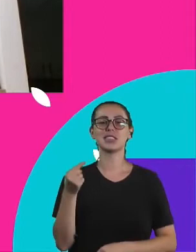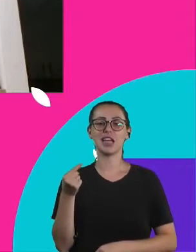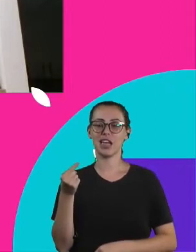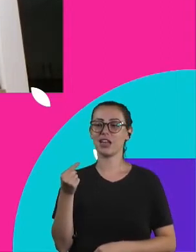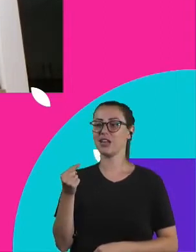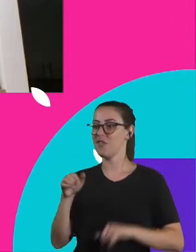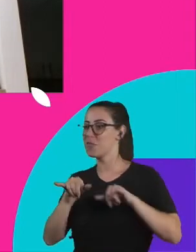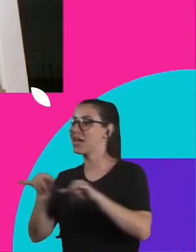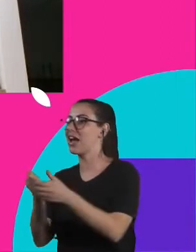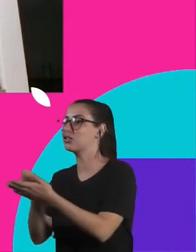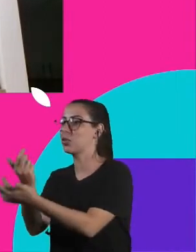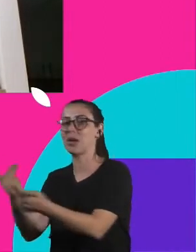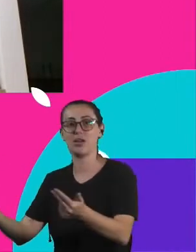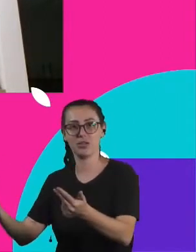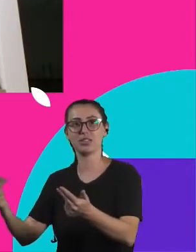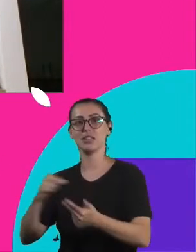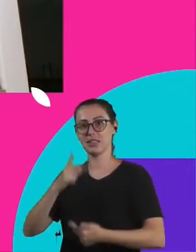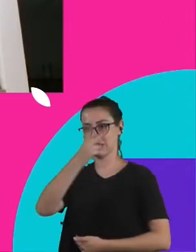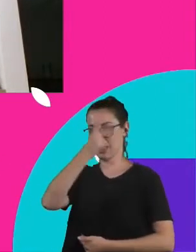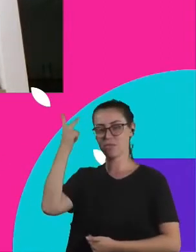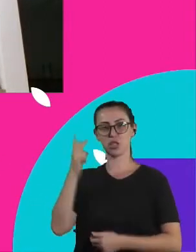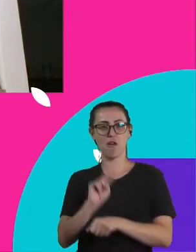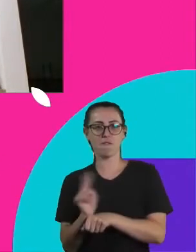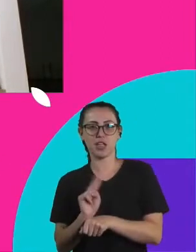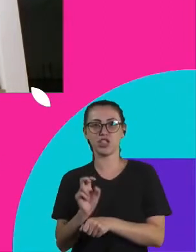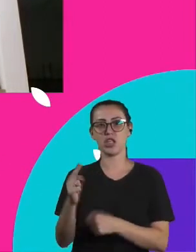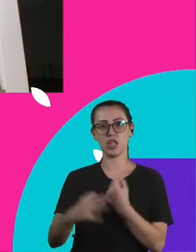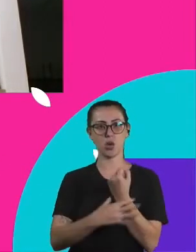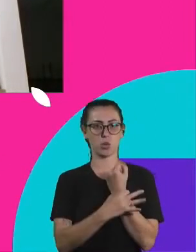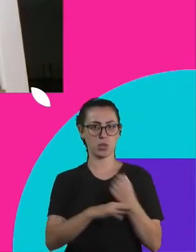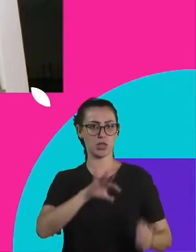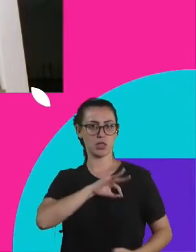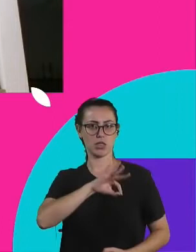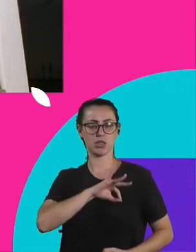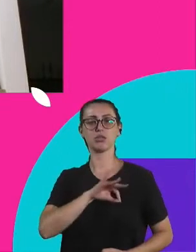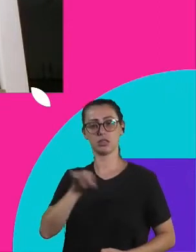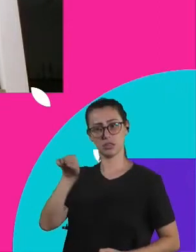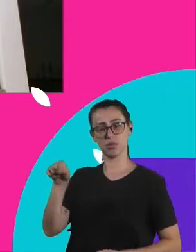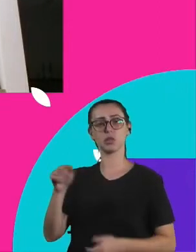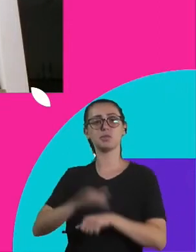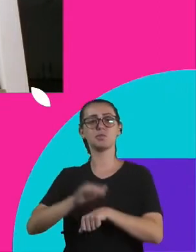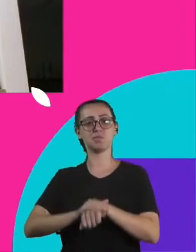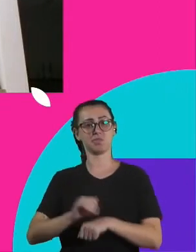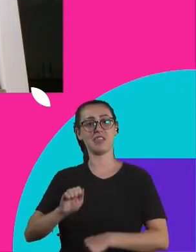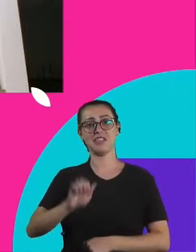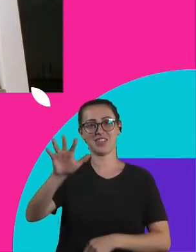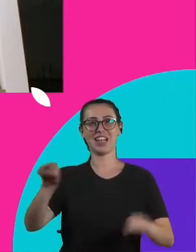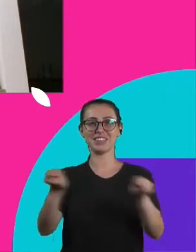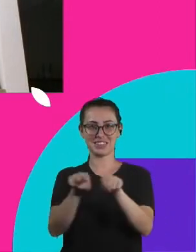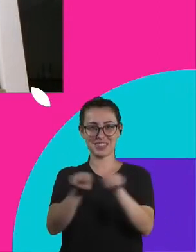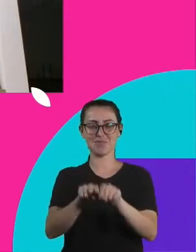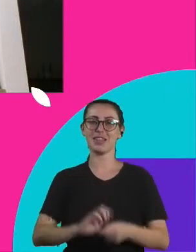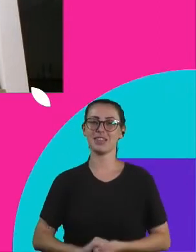estava lá um empacotador, um vigia, um segurança atendendo, e no seu prédio também. Nenhum prédio fechou por conta da pandemia, porque todos os vigias e porteiros